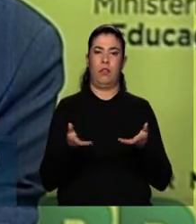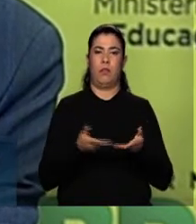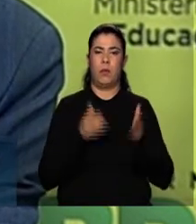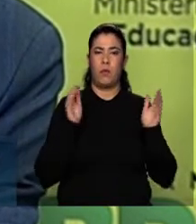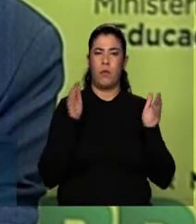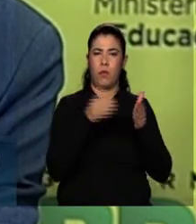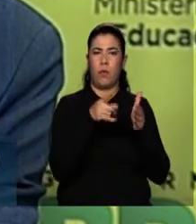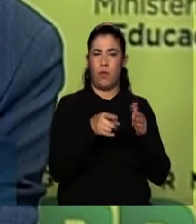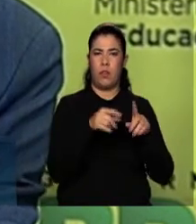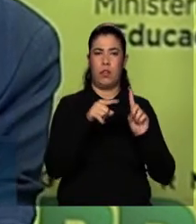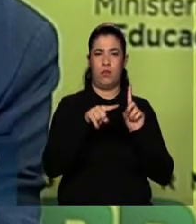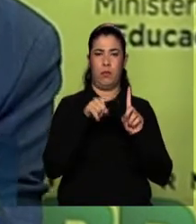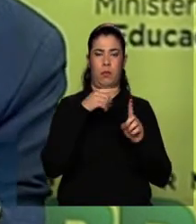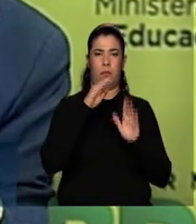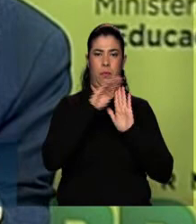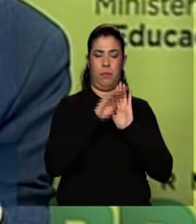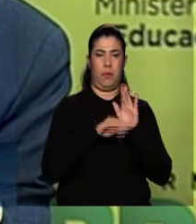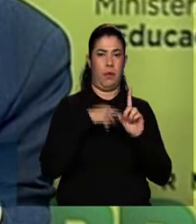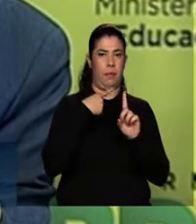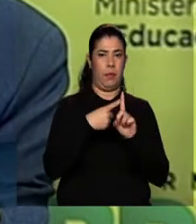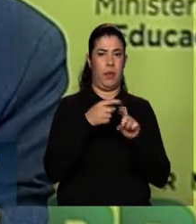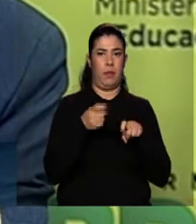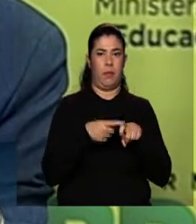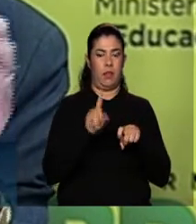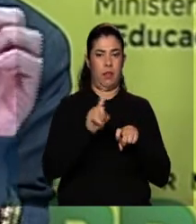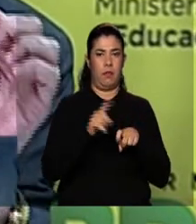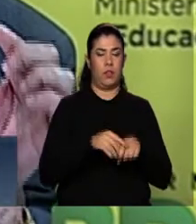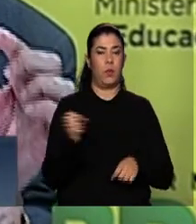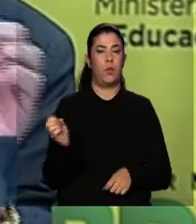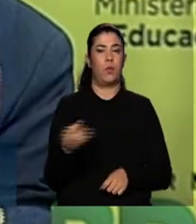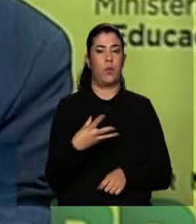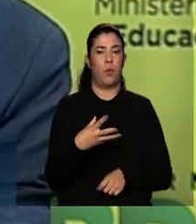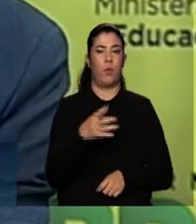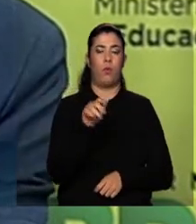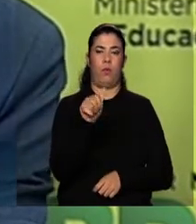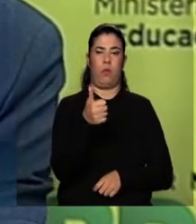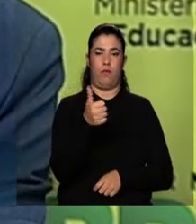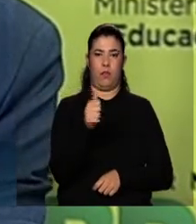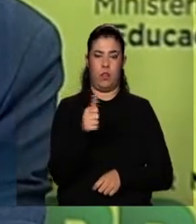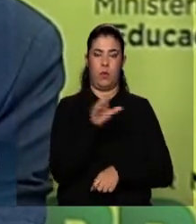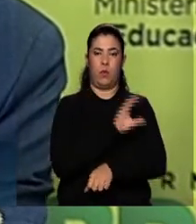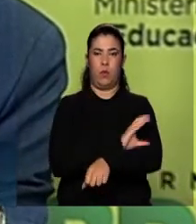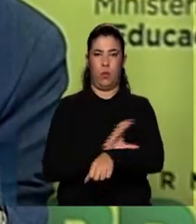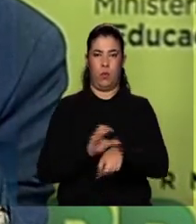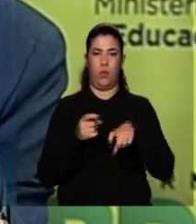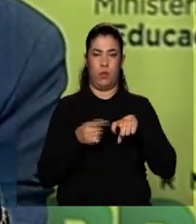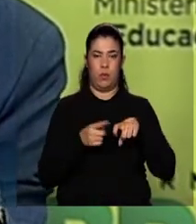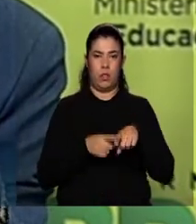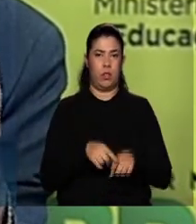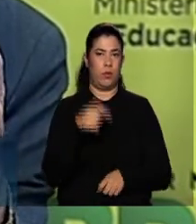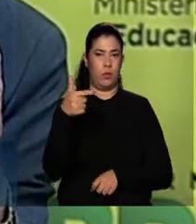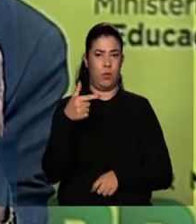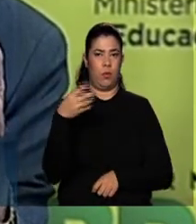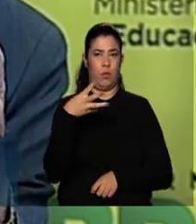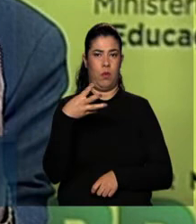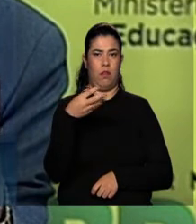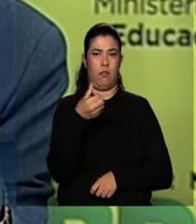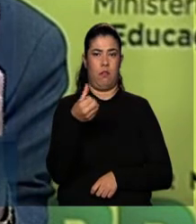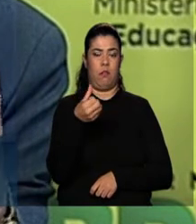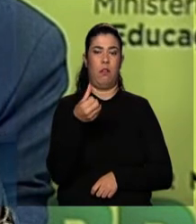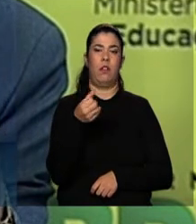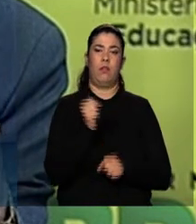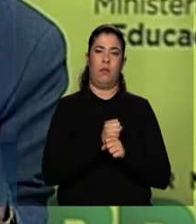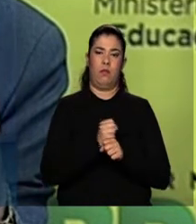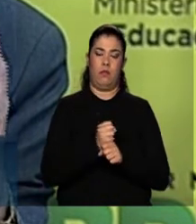esses dos mais médicos. O novo critério de avaliação dos cursos de medicina, que será no segundo, no quarto e no sexto ano, são para todos os estudantes de medicina.